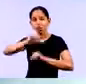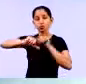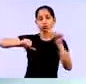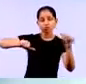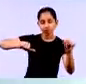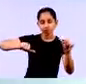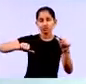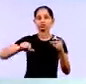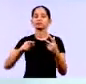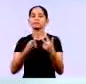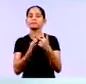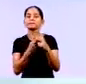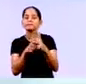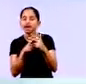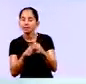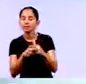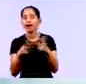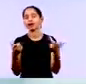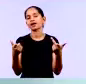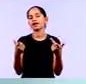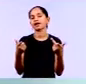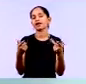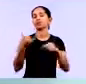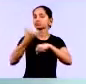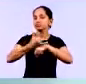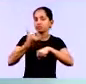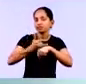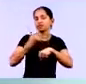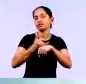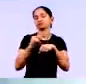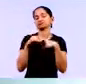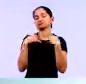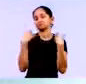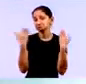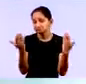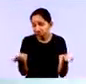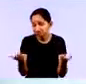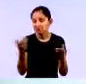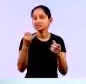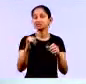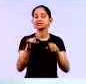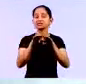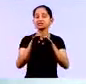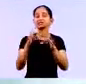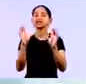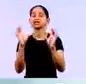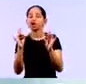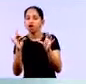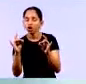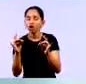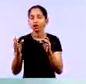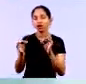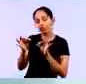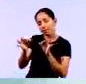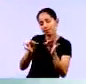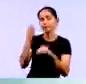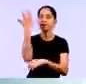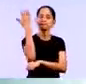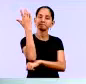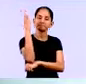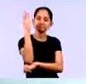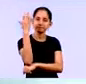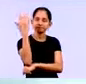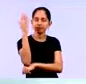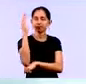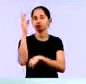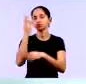de parafuso leva para fazer esse produto, se for um móvel de cola, de madeira, tá?